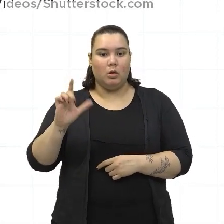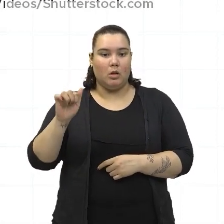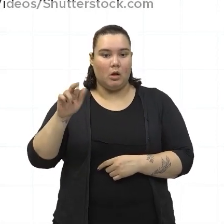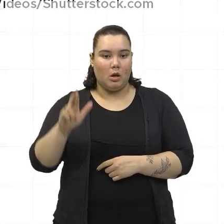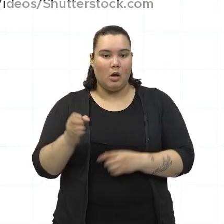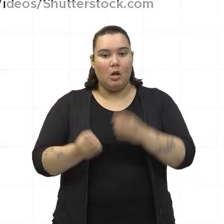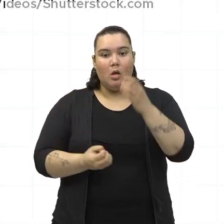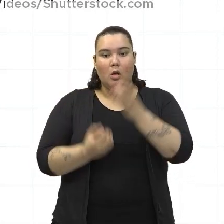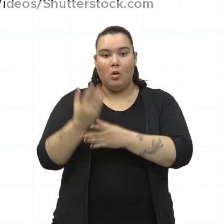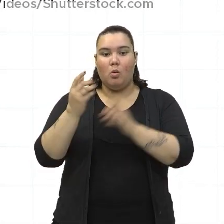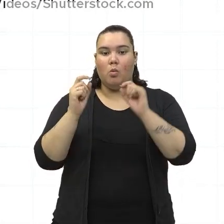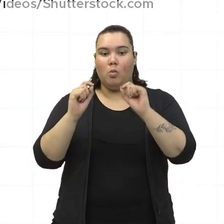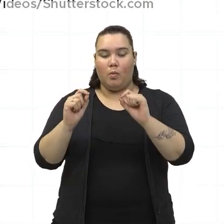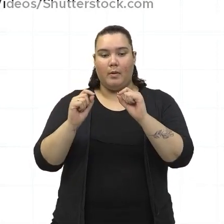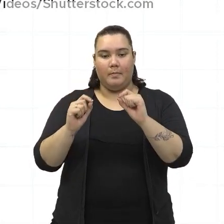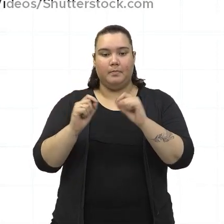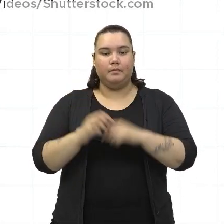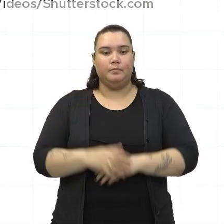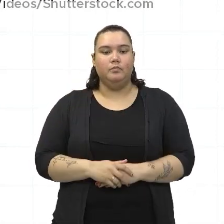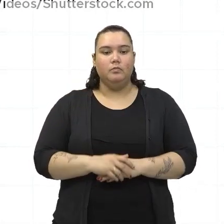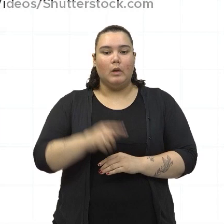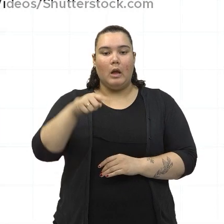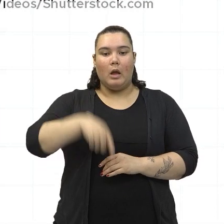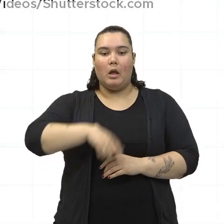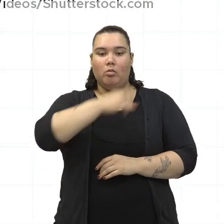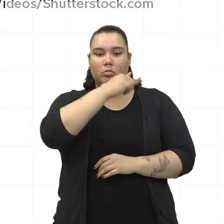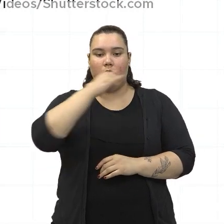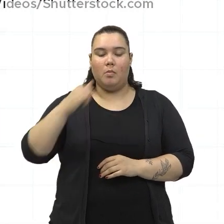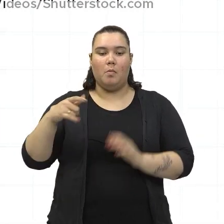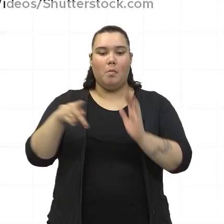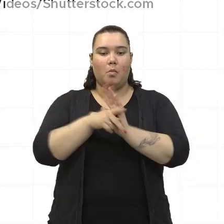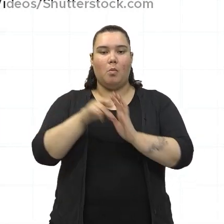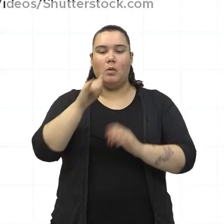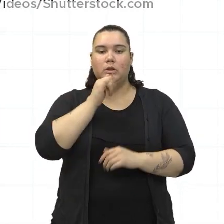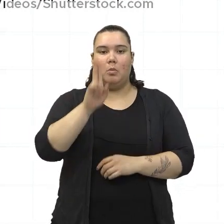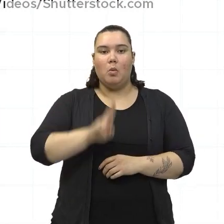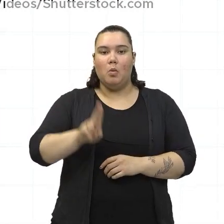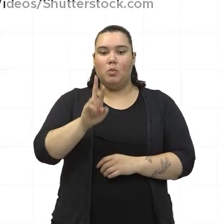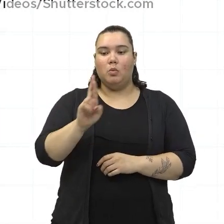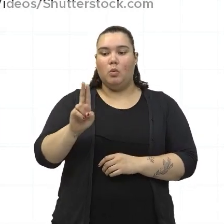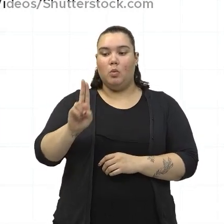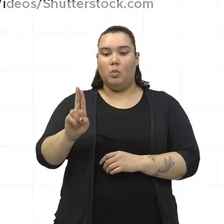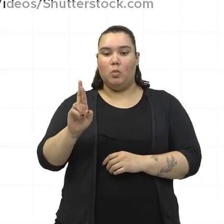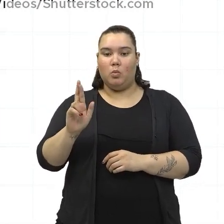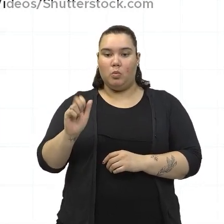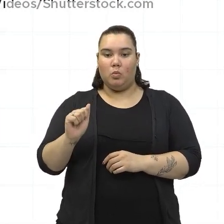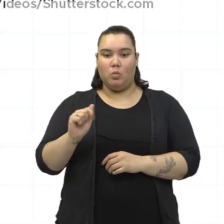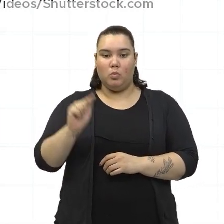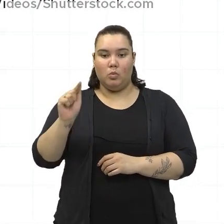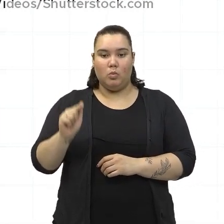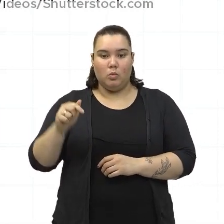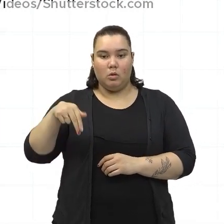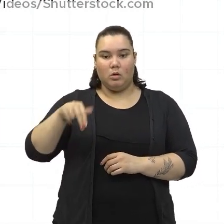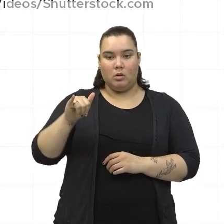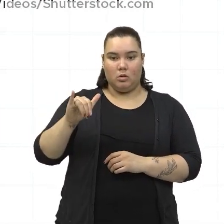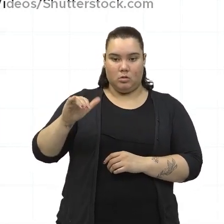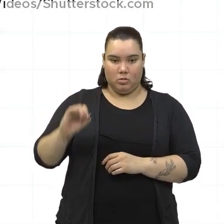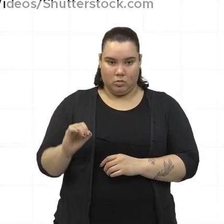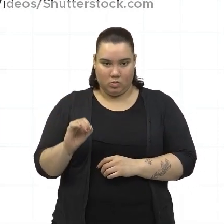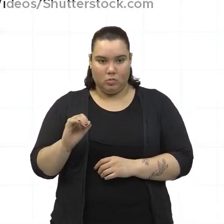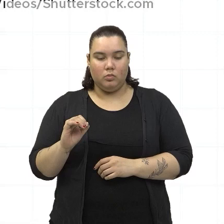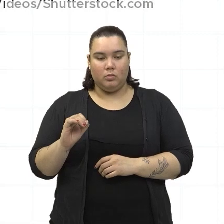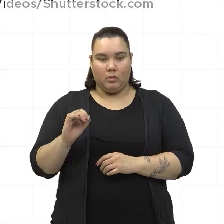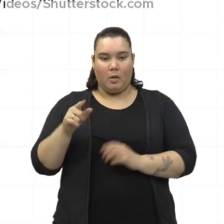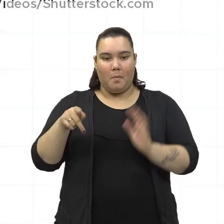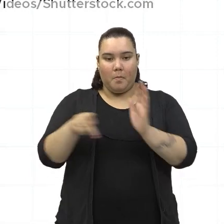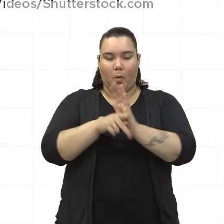calor liberado pela fissão de átomos pesados como urânio. Nessa imagem, você observa ali uma